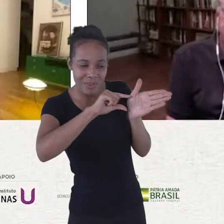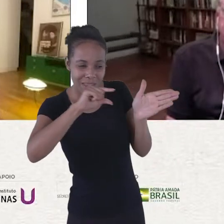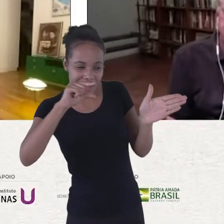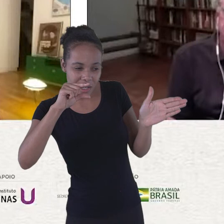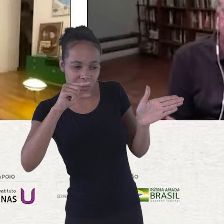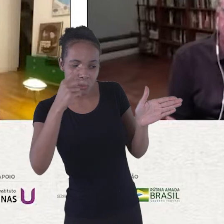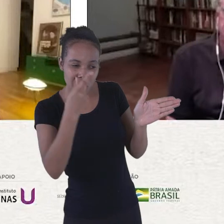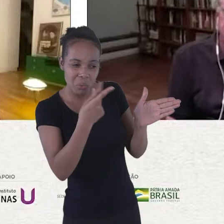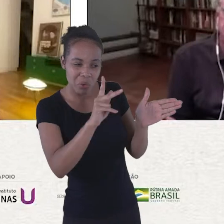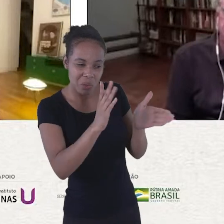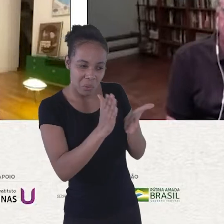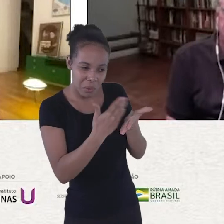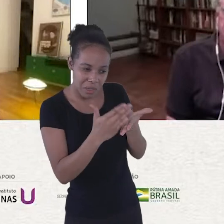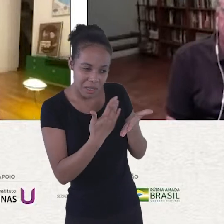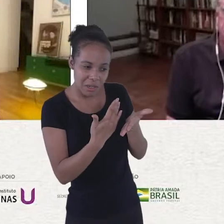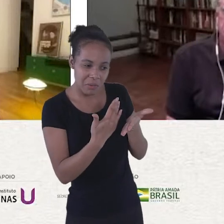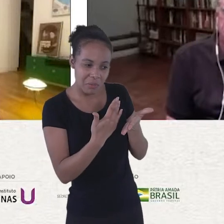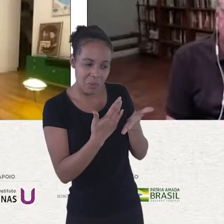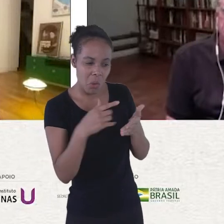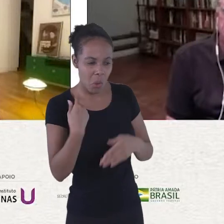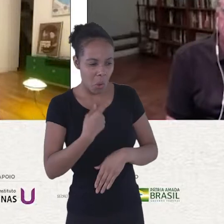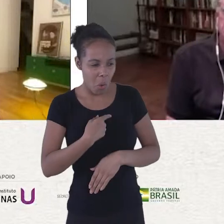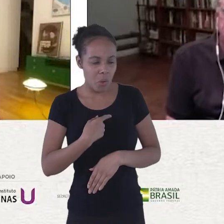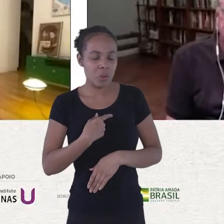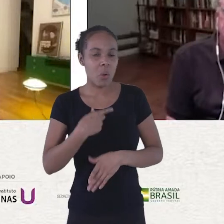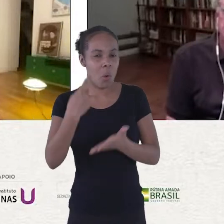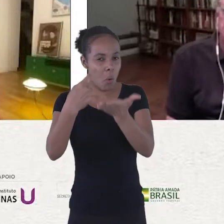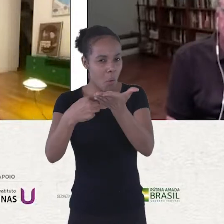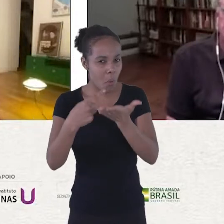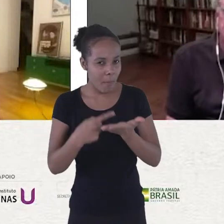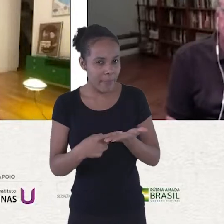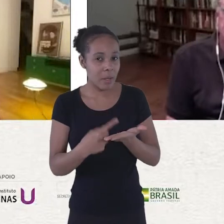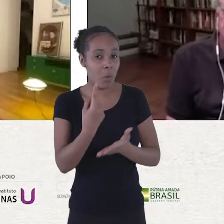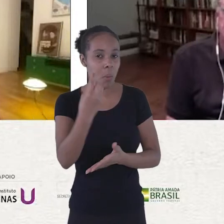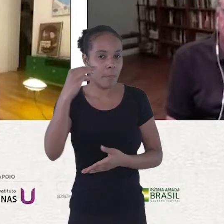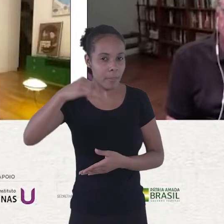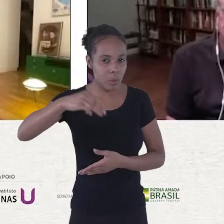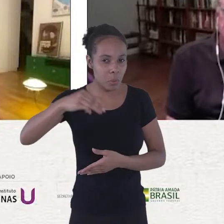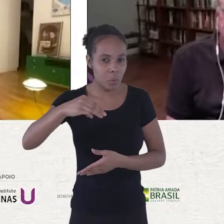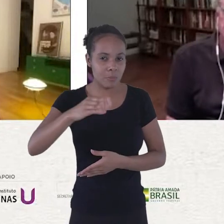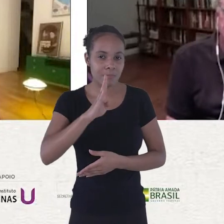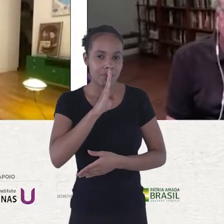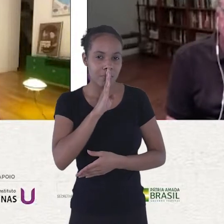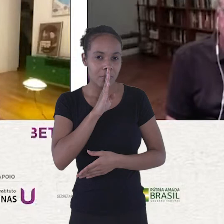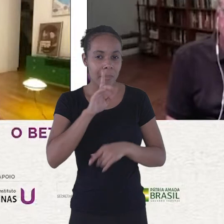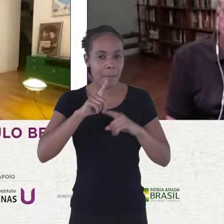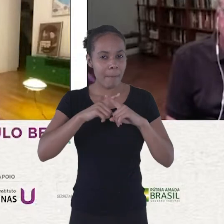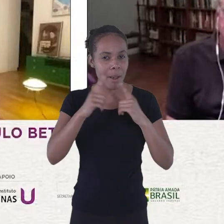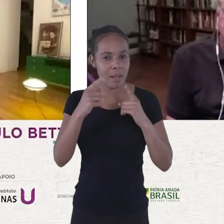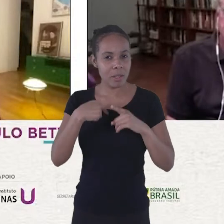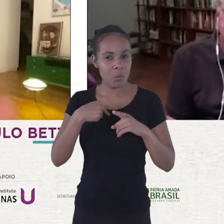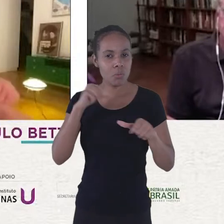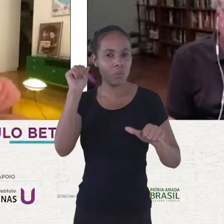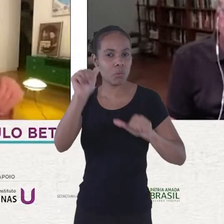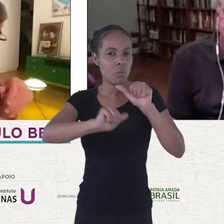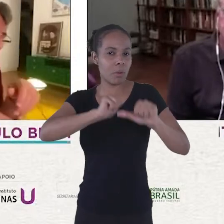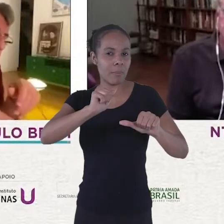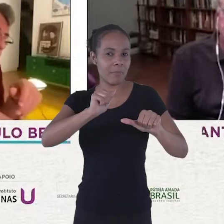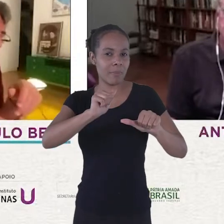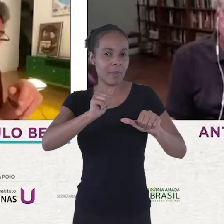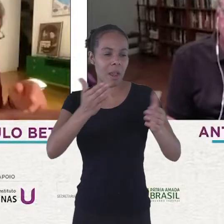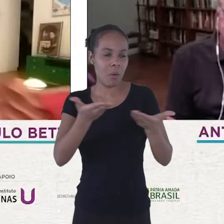minuto de silêncio, mas eu vou trocar esse 1 minuto de silêncio pela página 146, se você puder